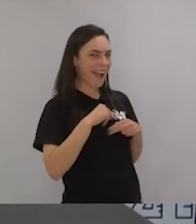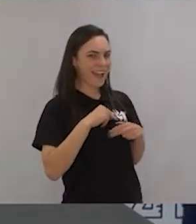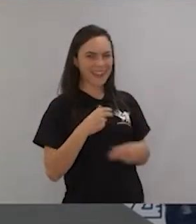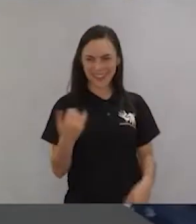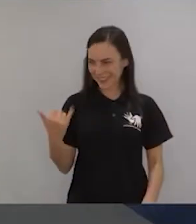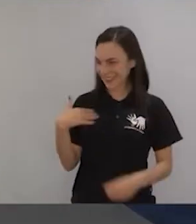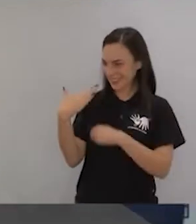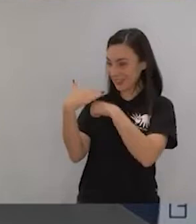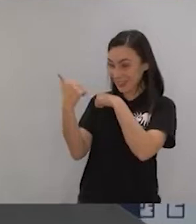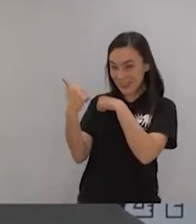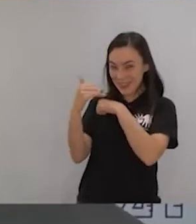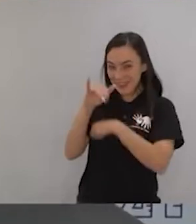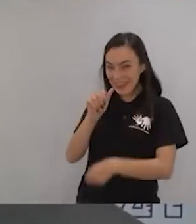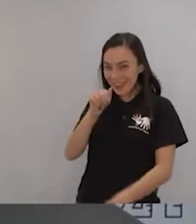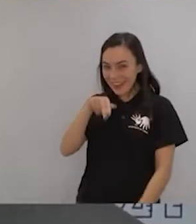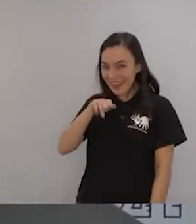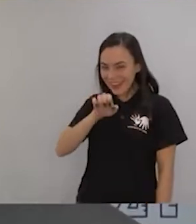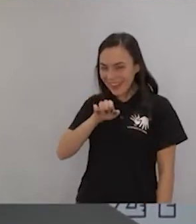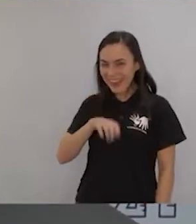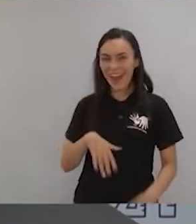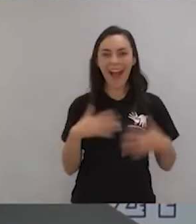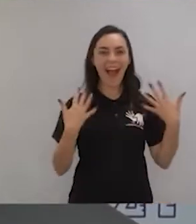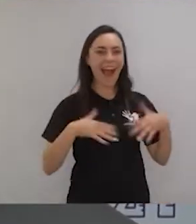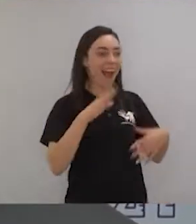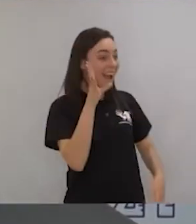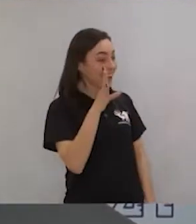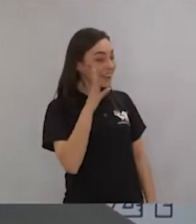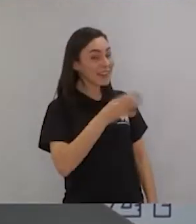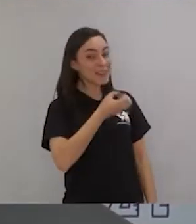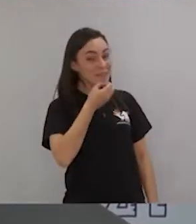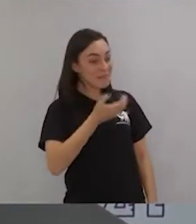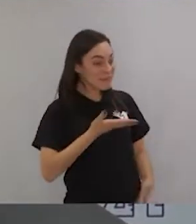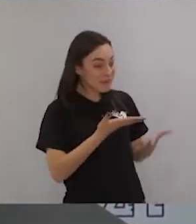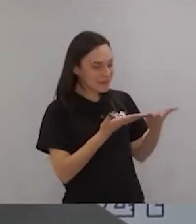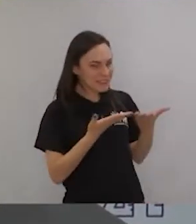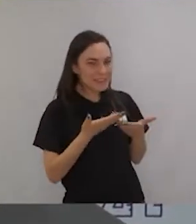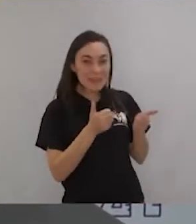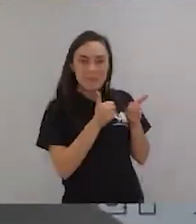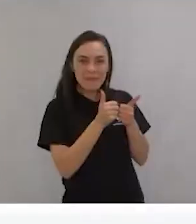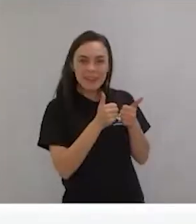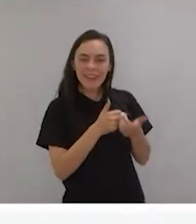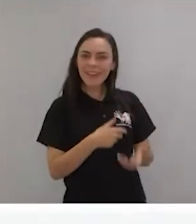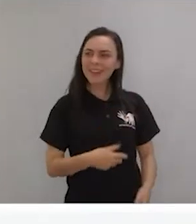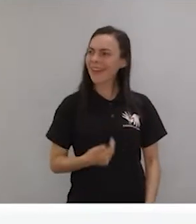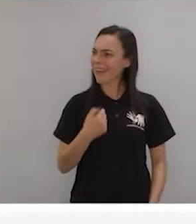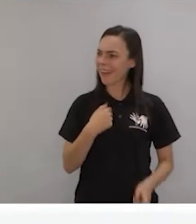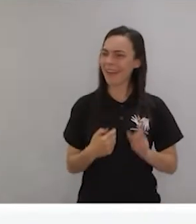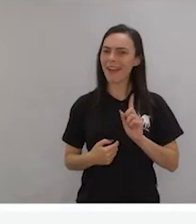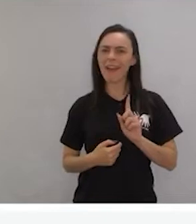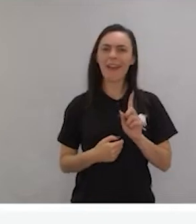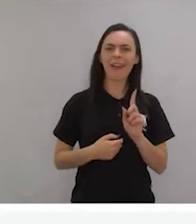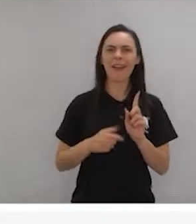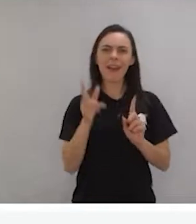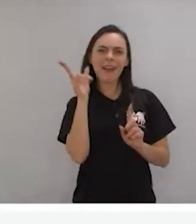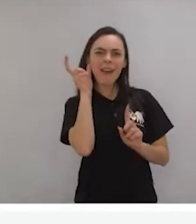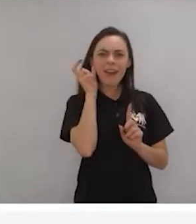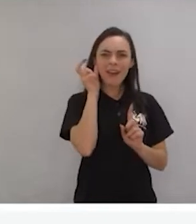Nossa! Alô, e professora Jaque? Que legal, professora Jaque, que bom que você estava aqui pertinho.